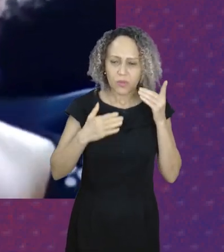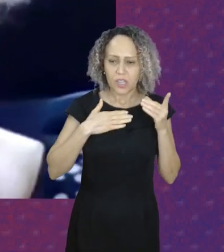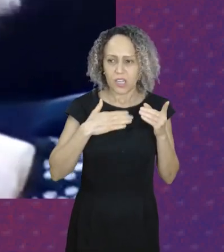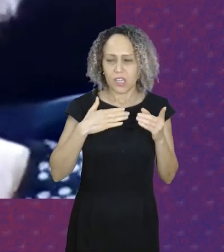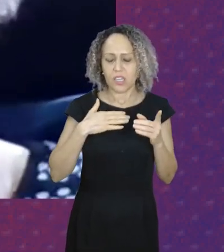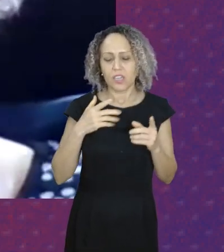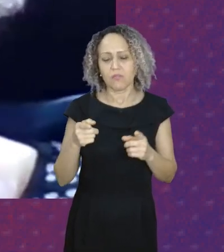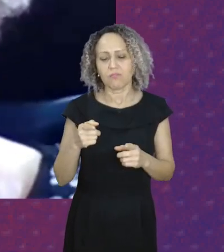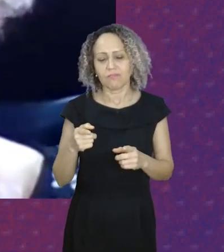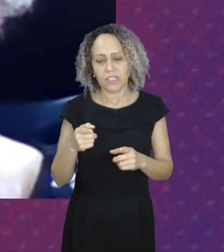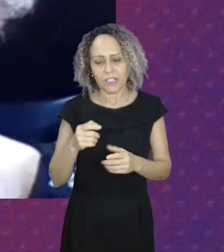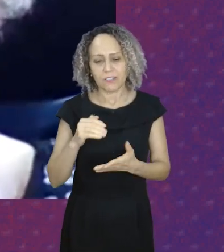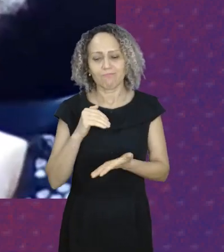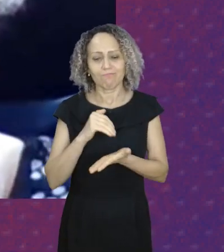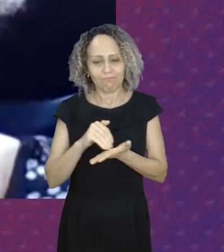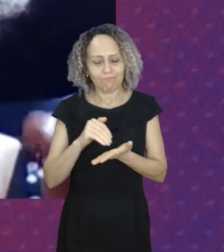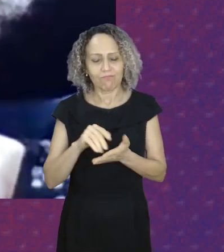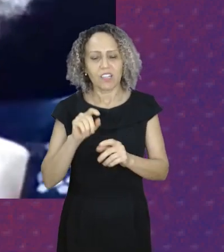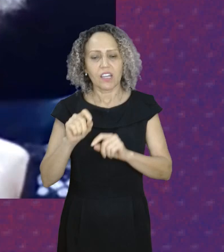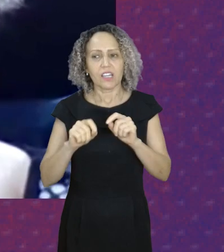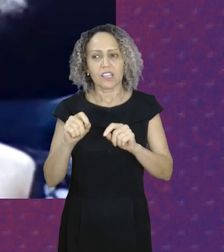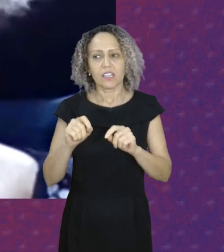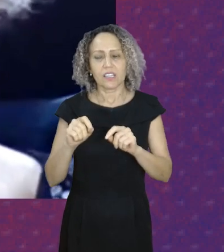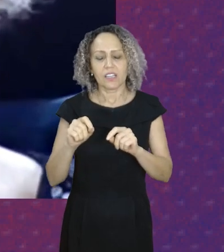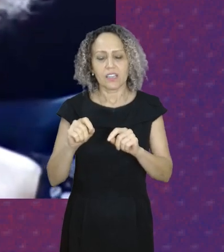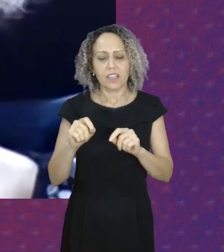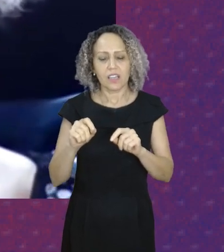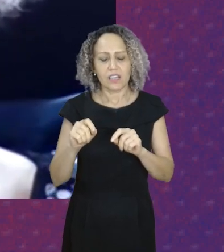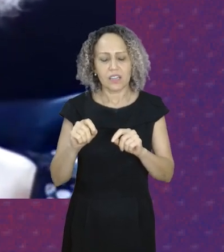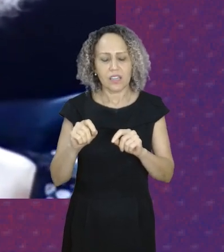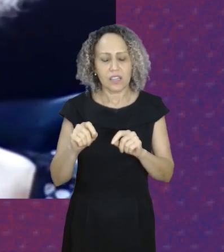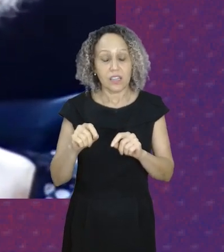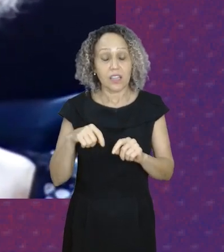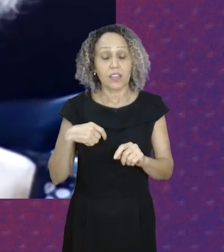2006, junto com o movimento de mulheres, a Lei Maria da Penha.